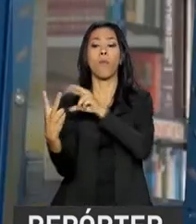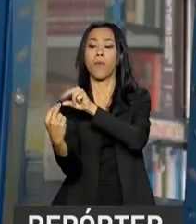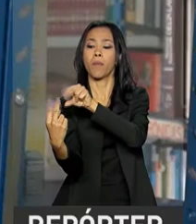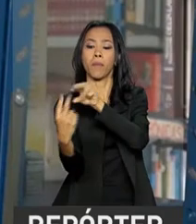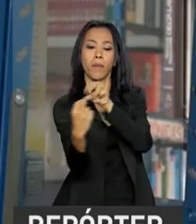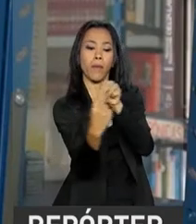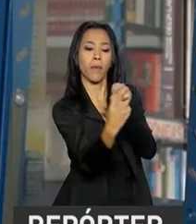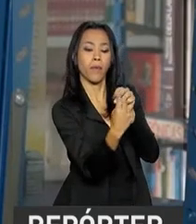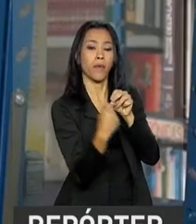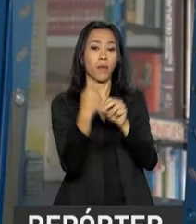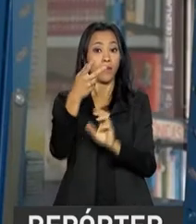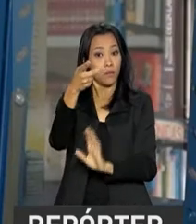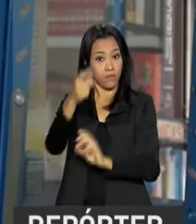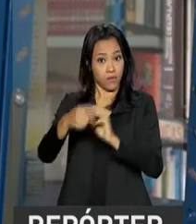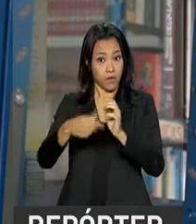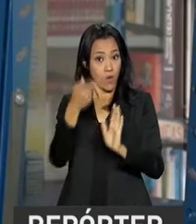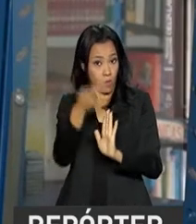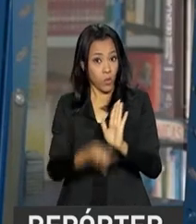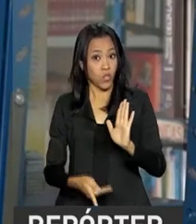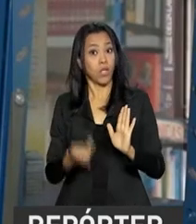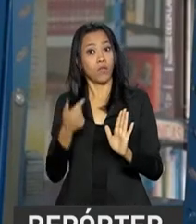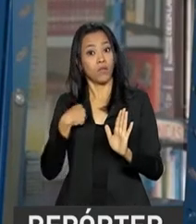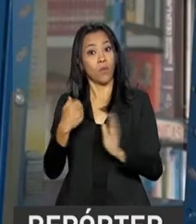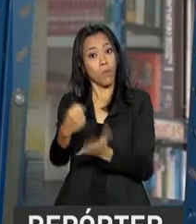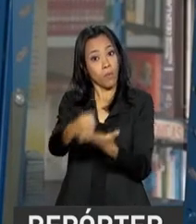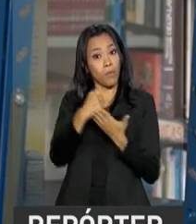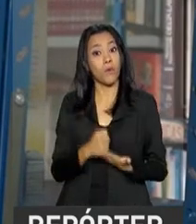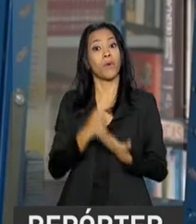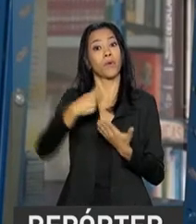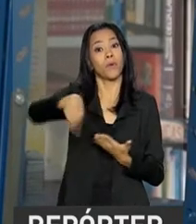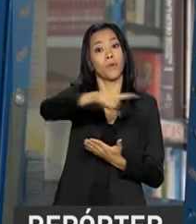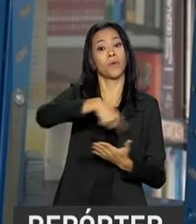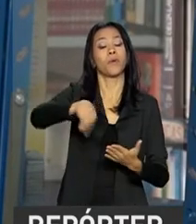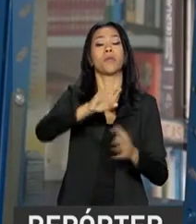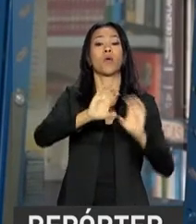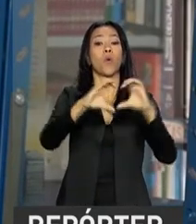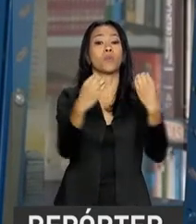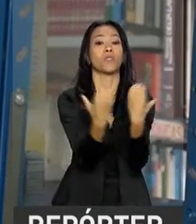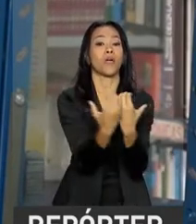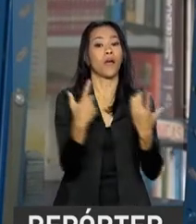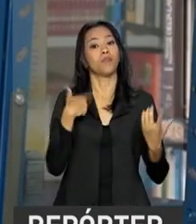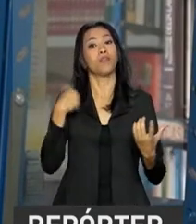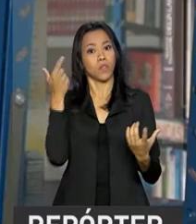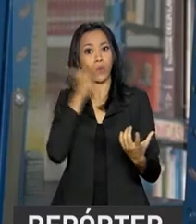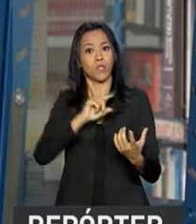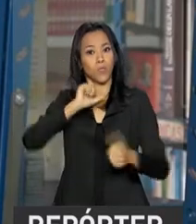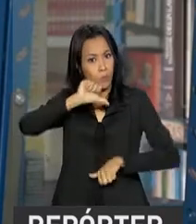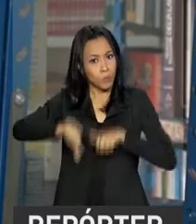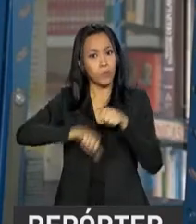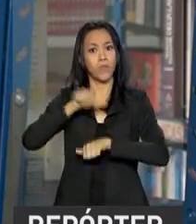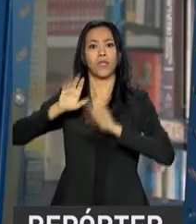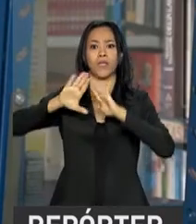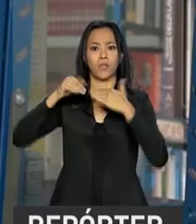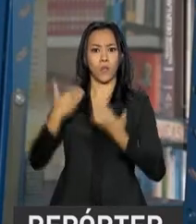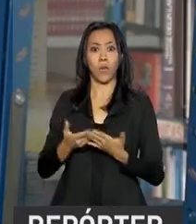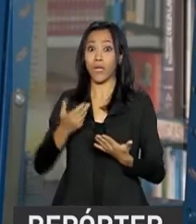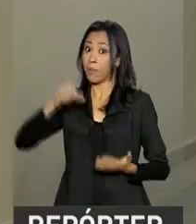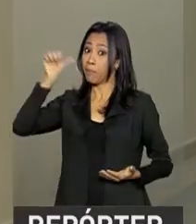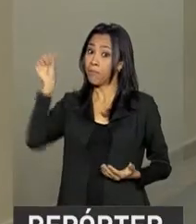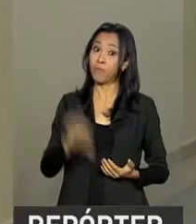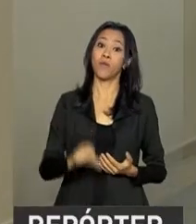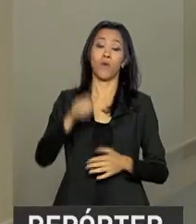desenvolver um projecto com o apoio da comunidade mudou a realidade da escola que já foi considerada uma das piores do